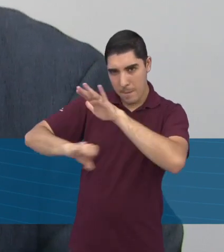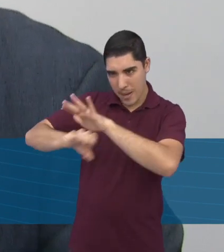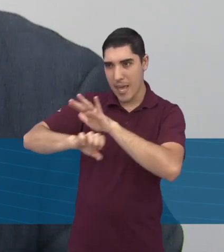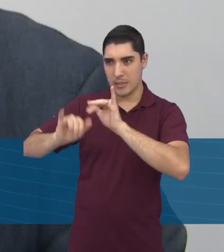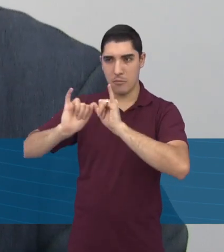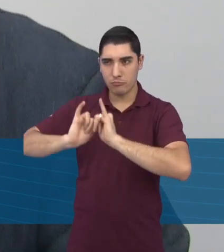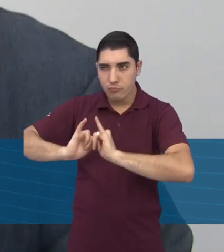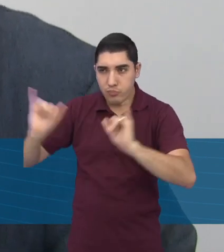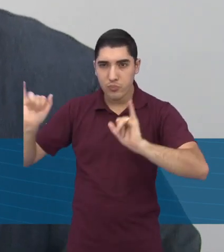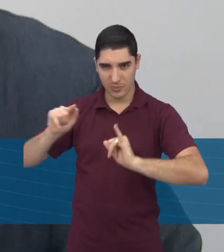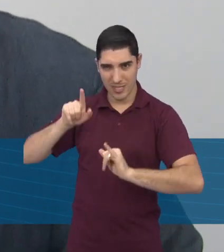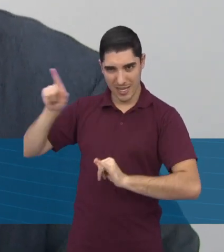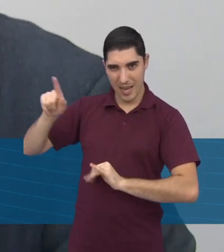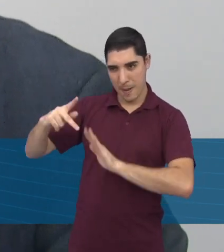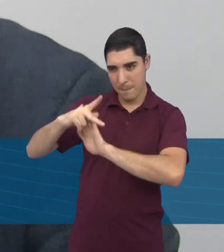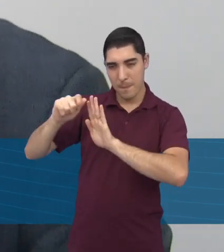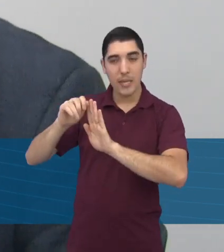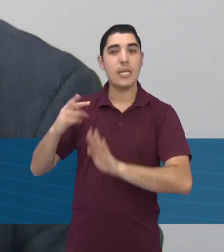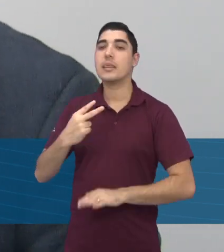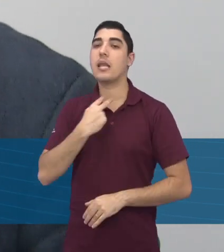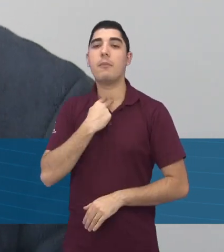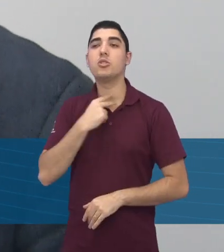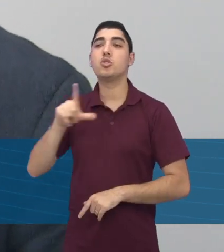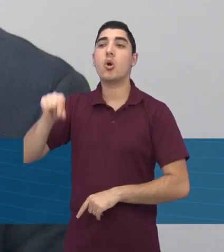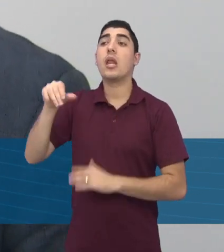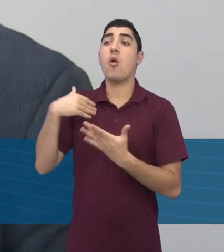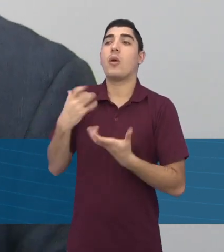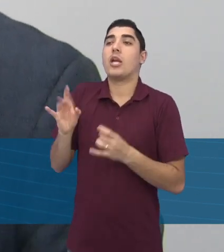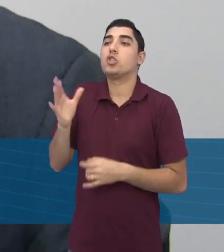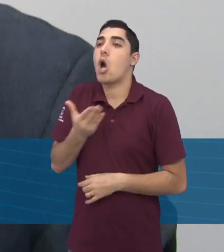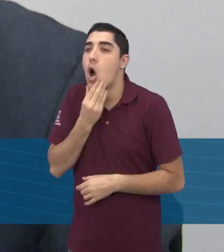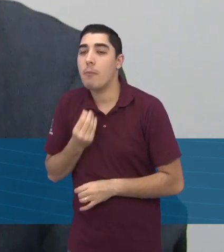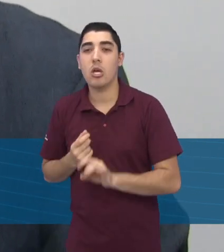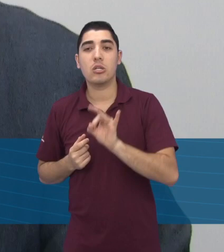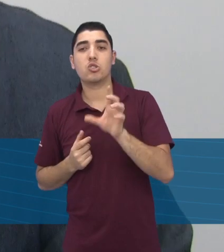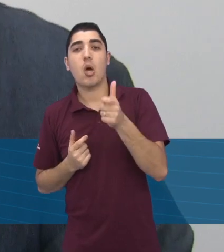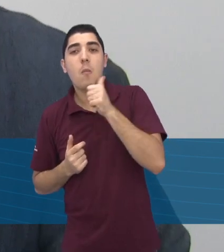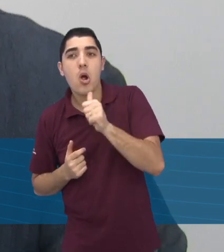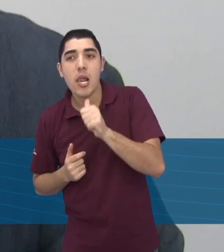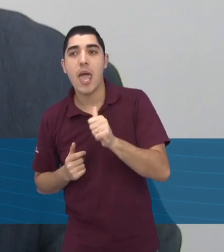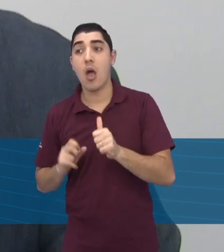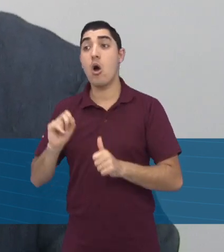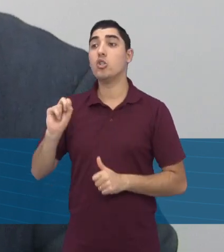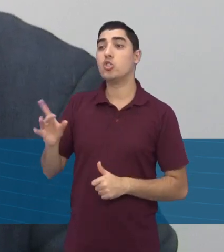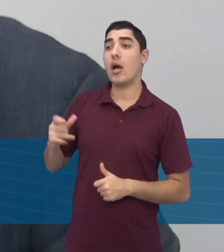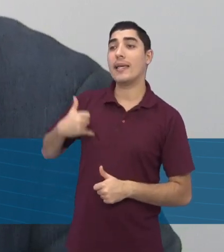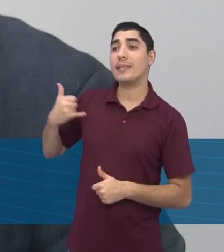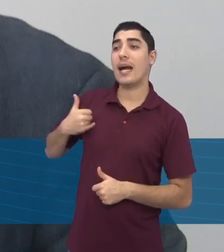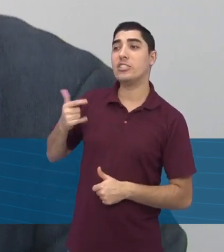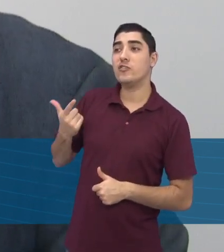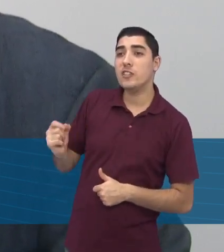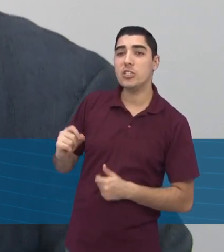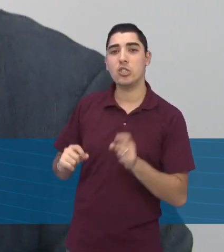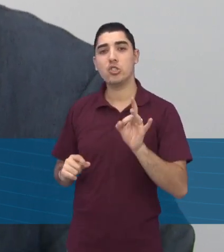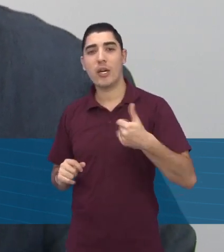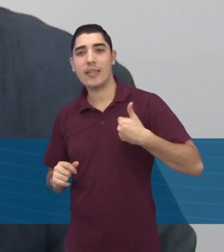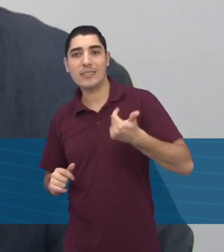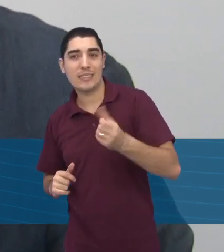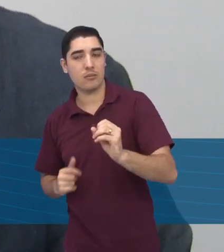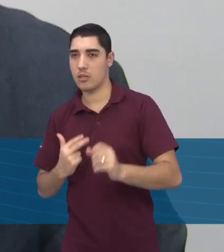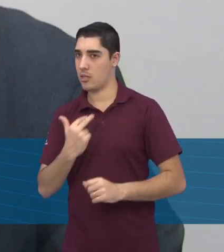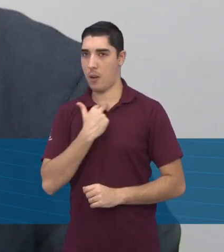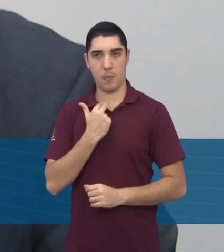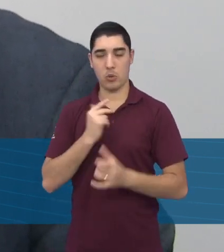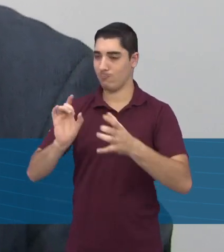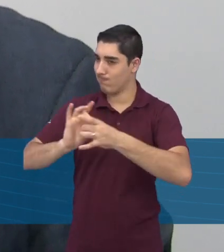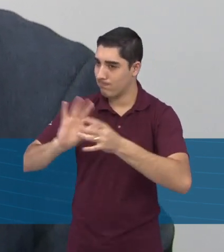vaga no PAT, contratante de mão de obra, não pode escolher o sexo nem a idade, né? Então, realmente, as pessoas são encaminhadas para os processos seletivos das vagas,